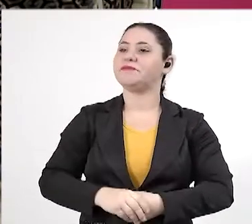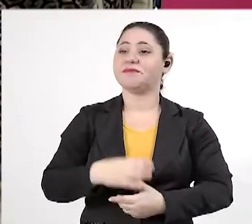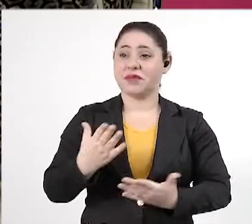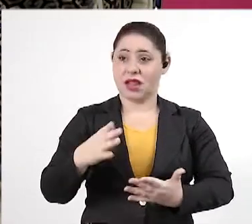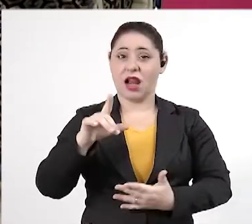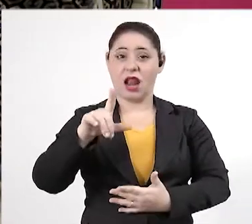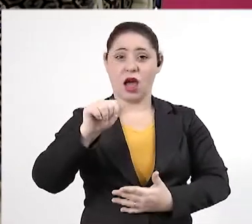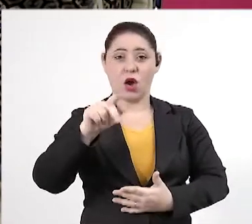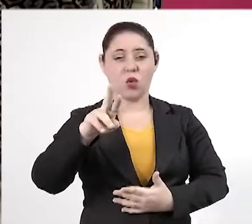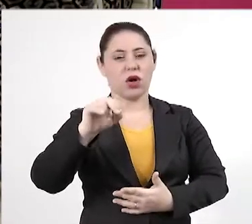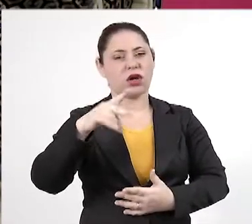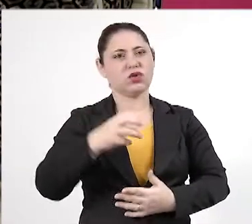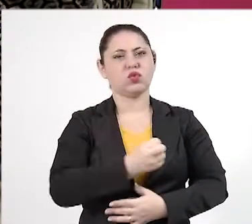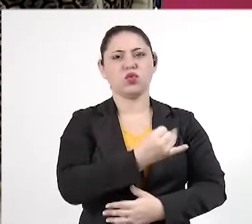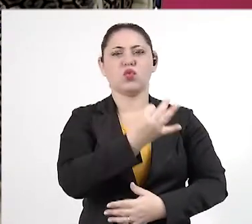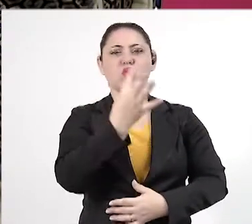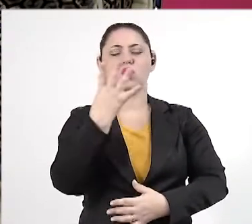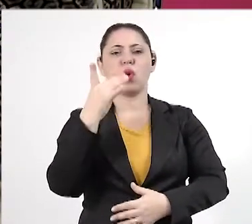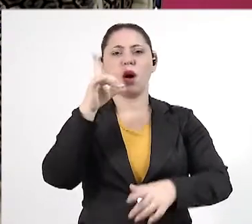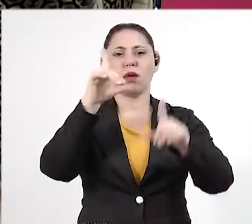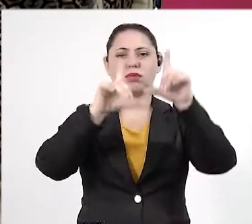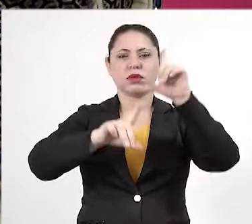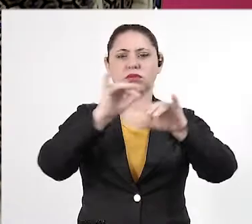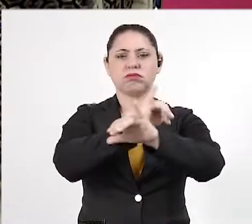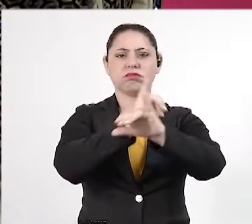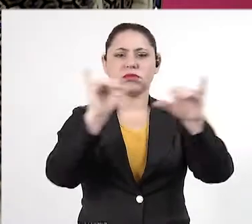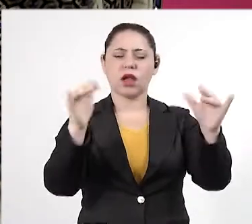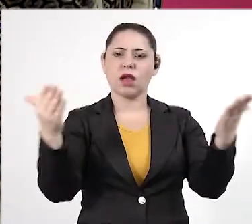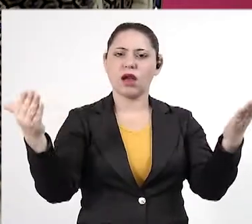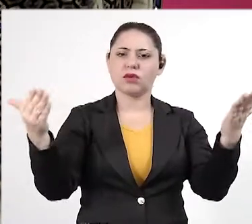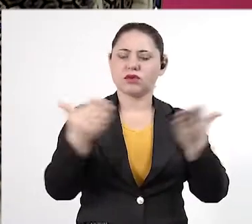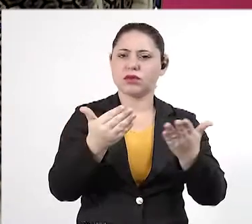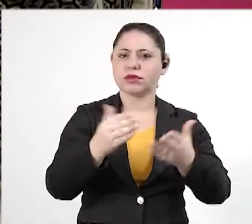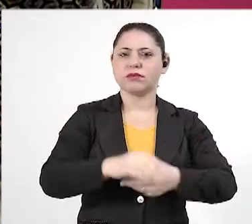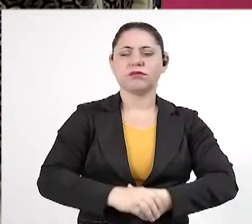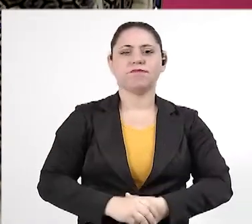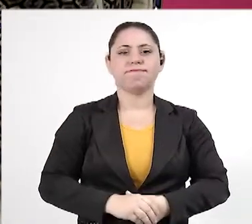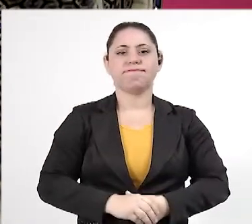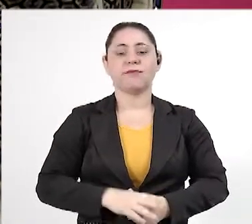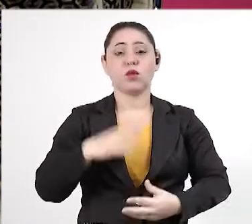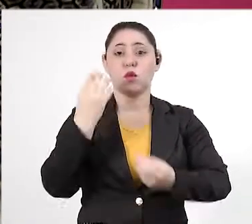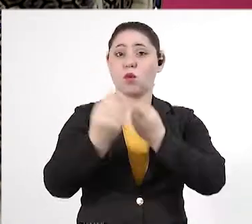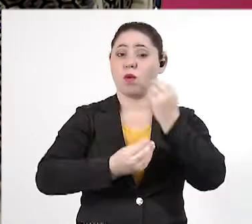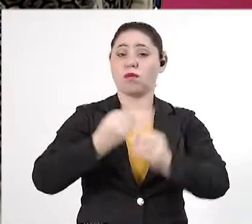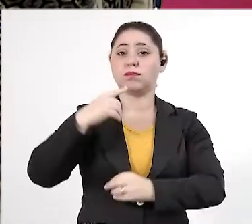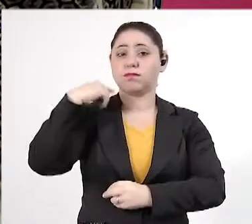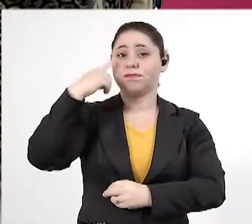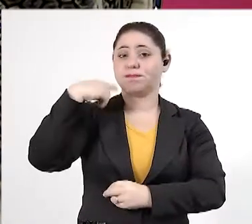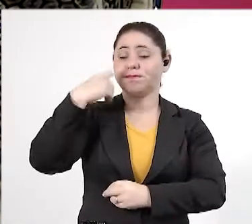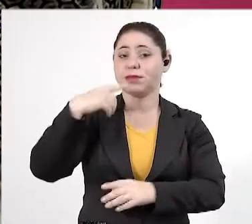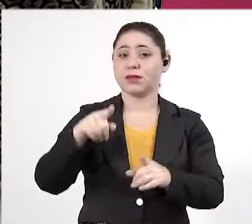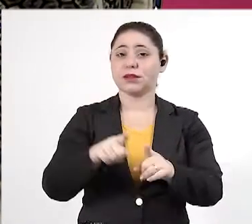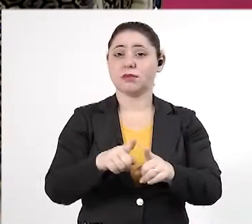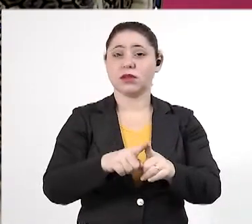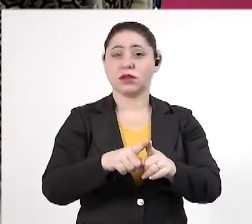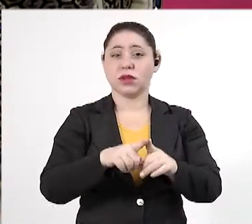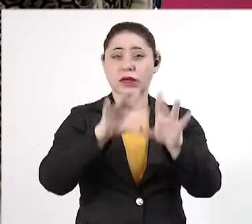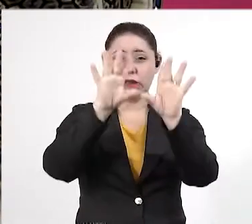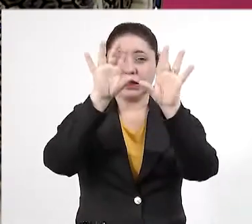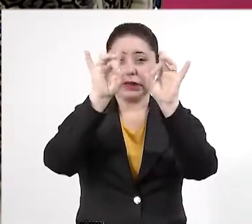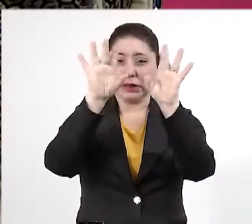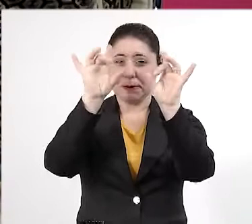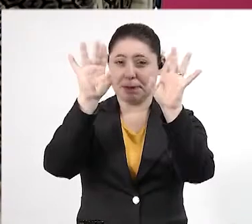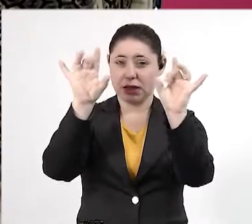Lauane, voltando também nos números da reportagem que a gente acabou de exibir, como advogada e também